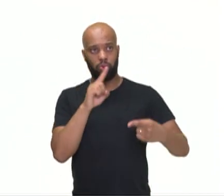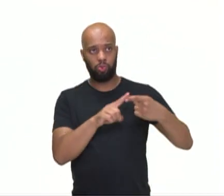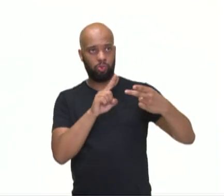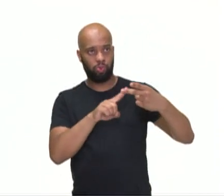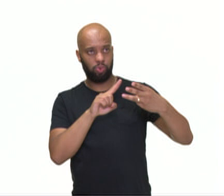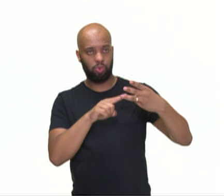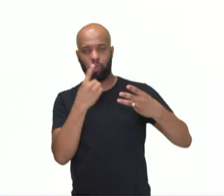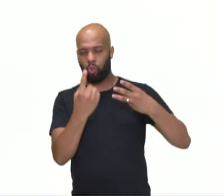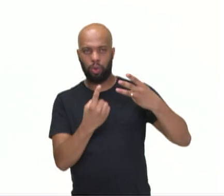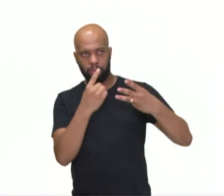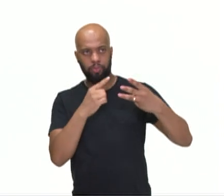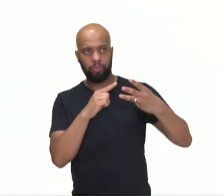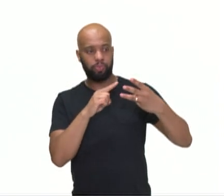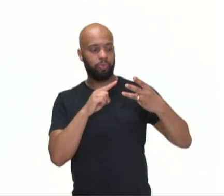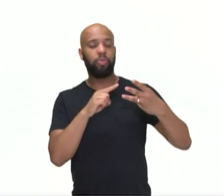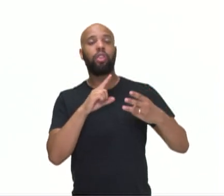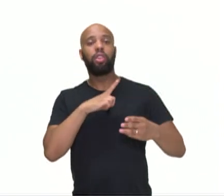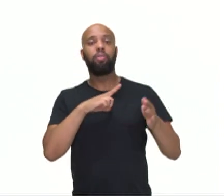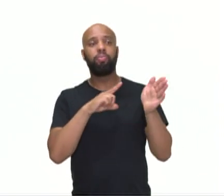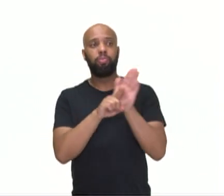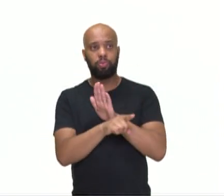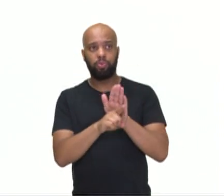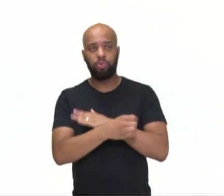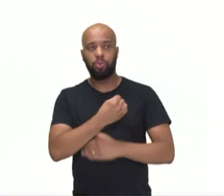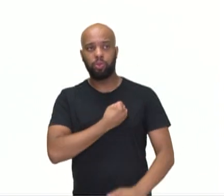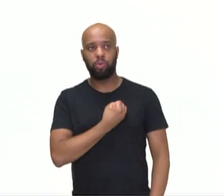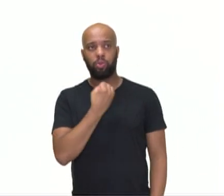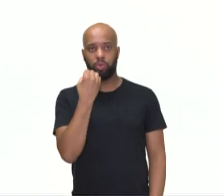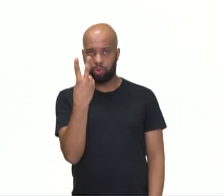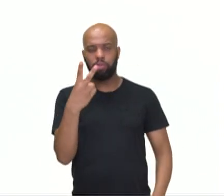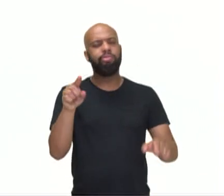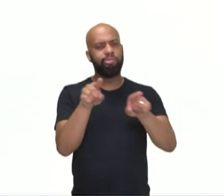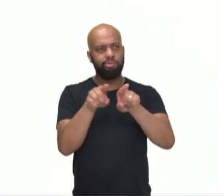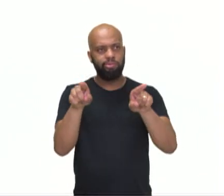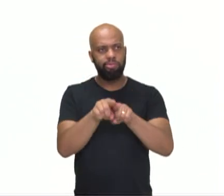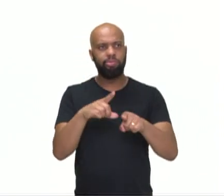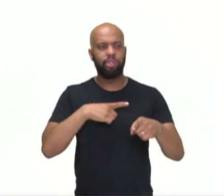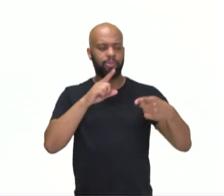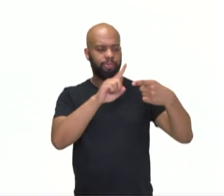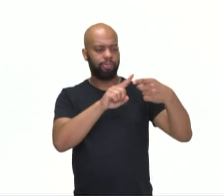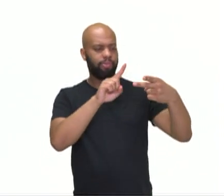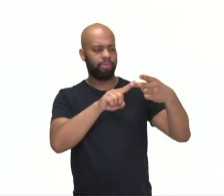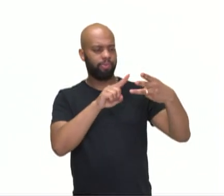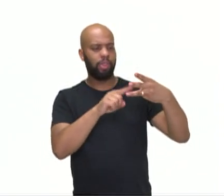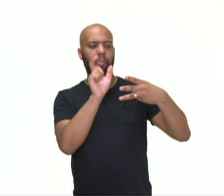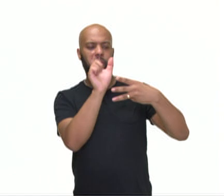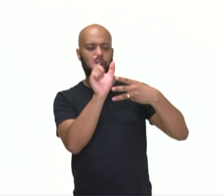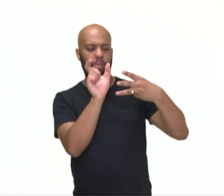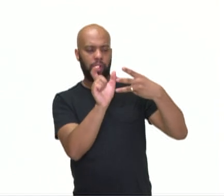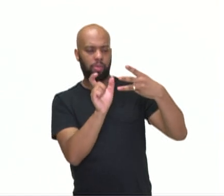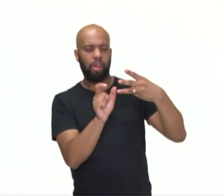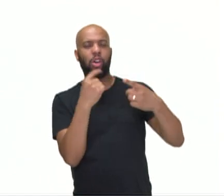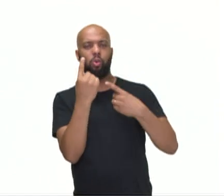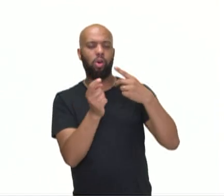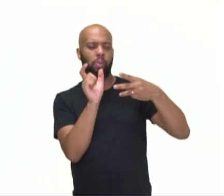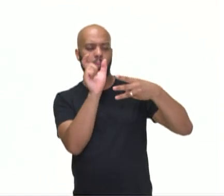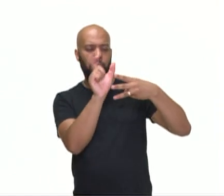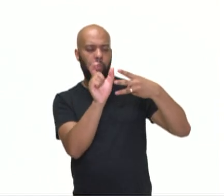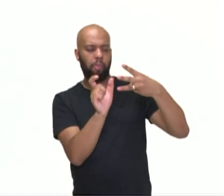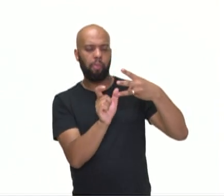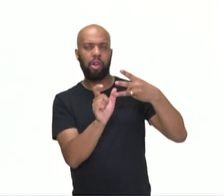ou always. E na frase 2, they chat on the phone after school. They live far from